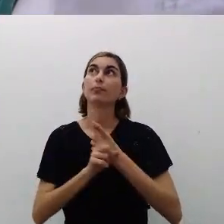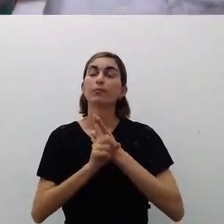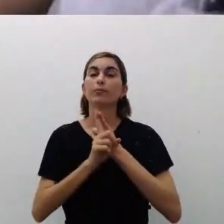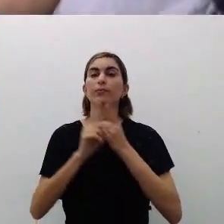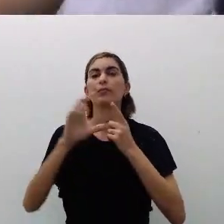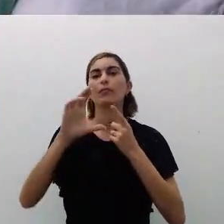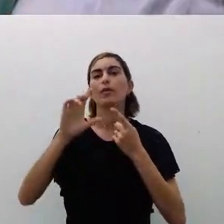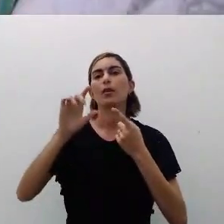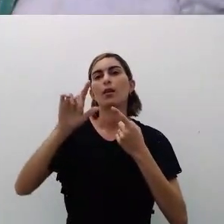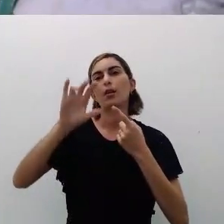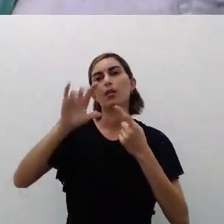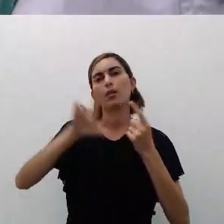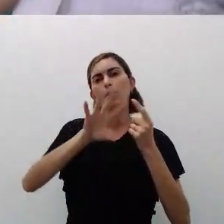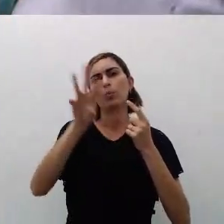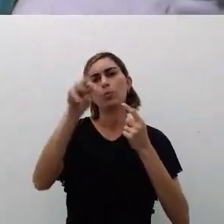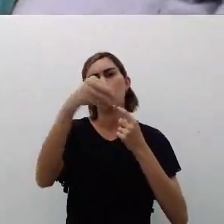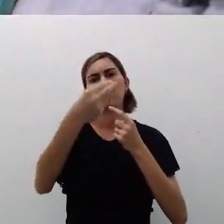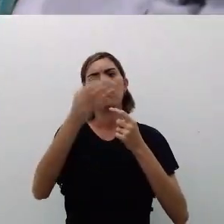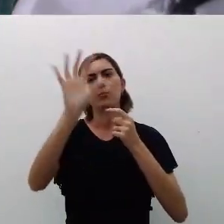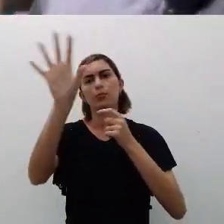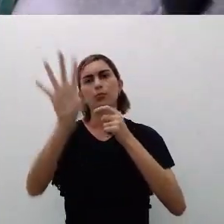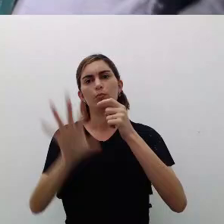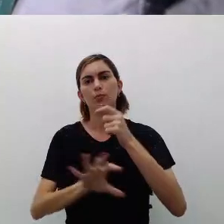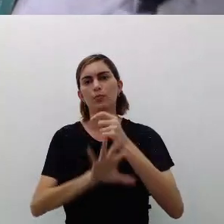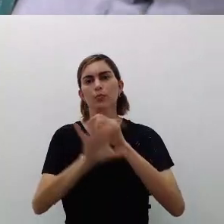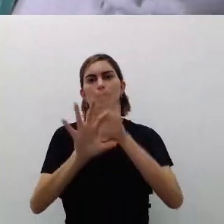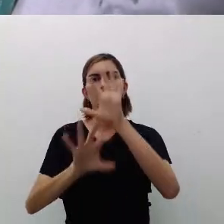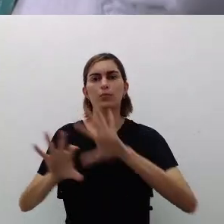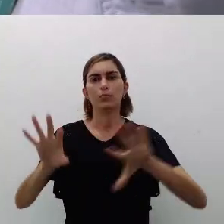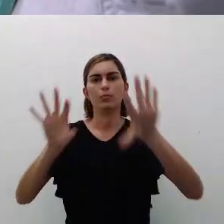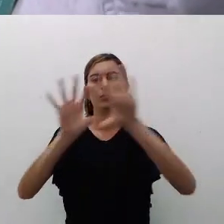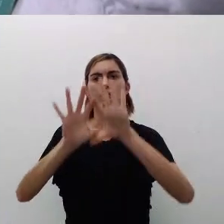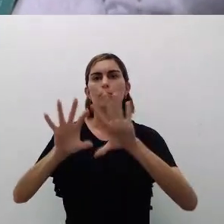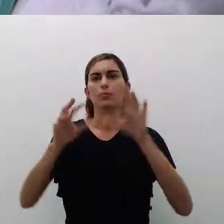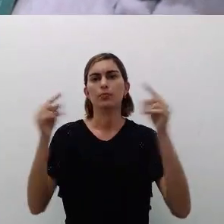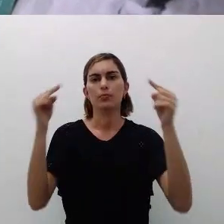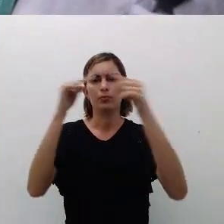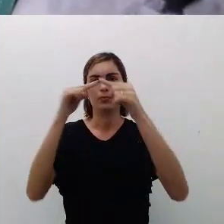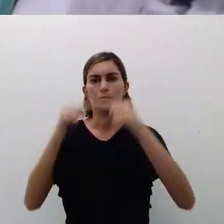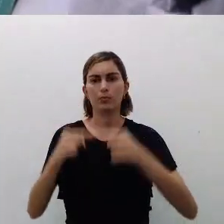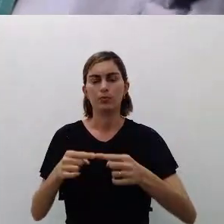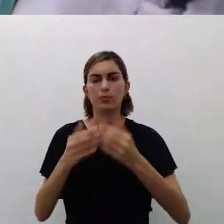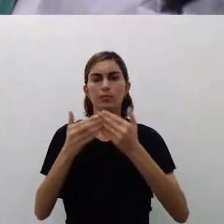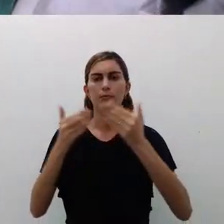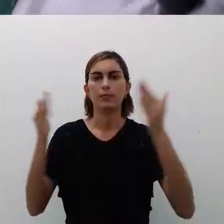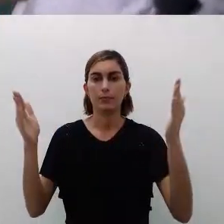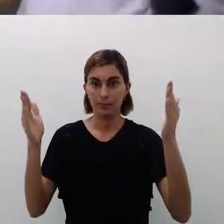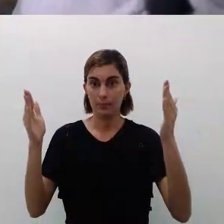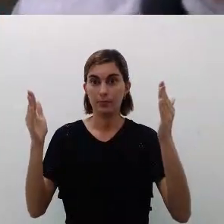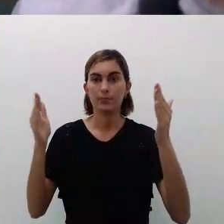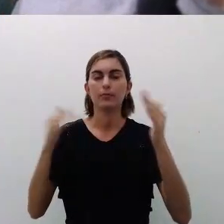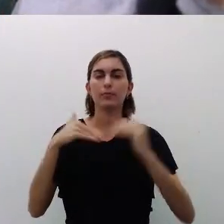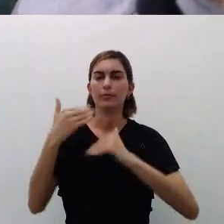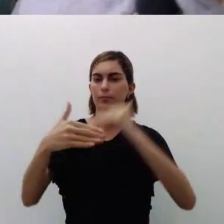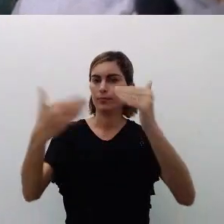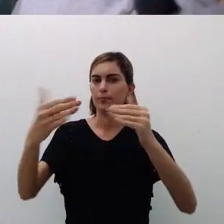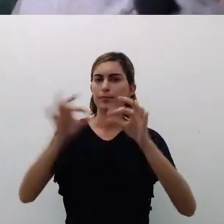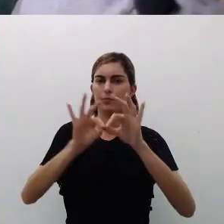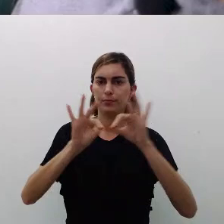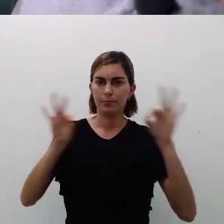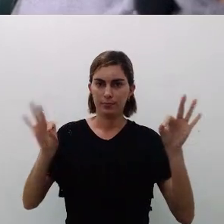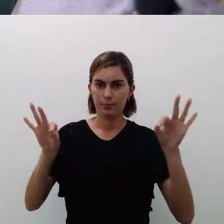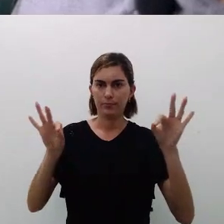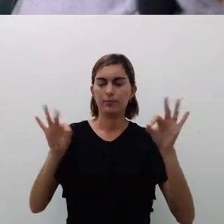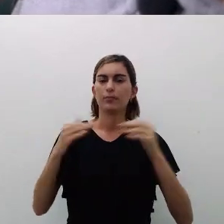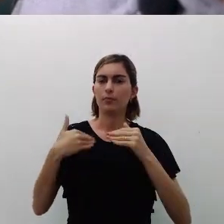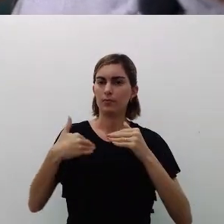estão numa área mais, uma relação mais aberta de proporção e distância, seguindo